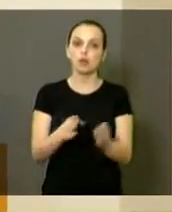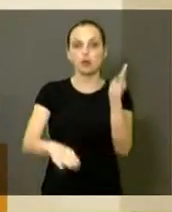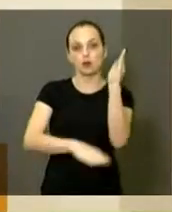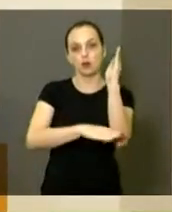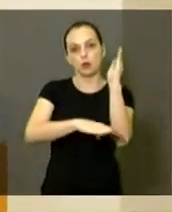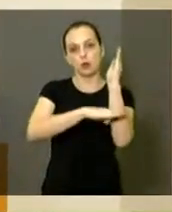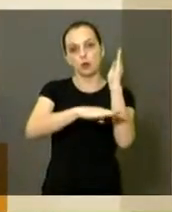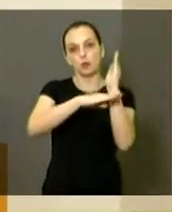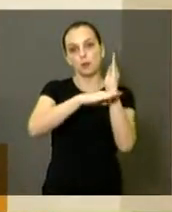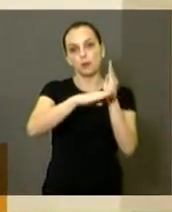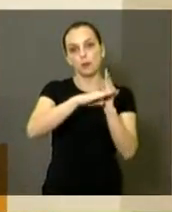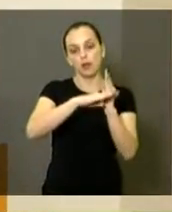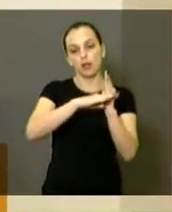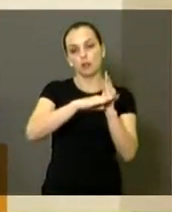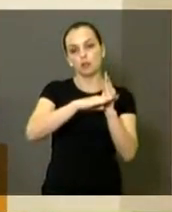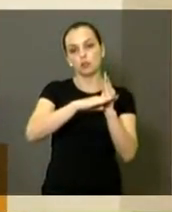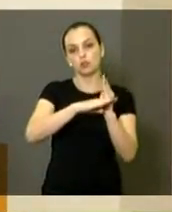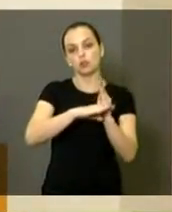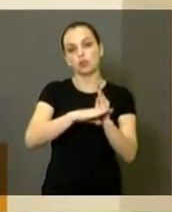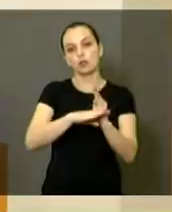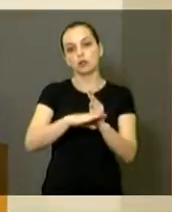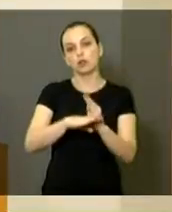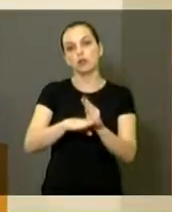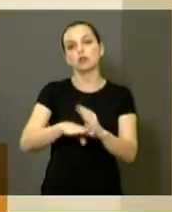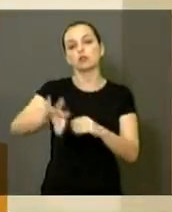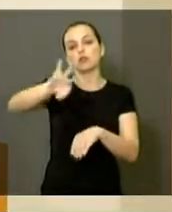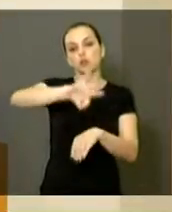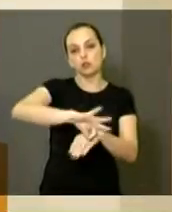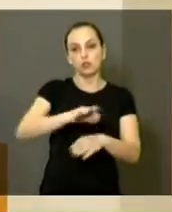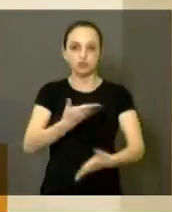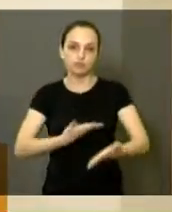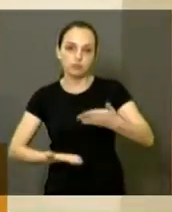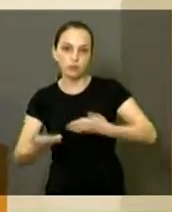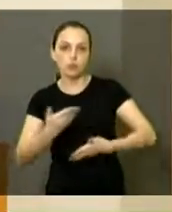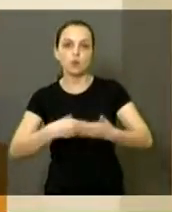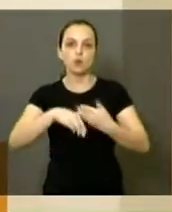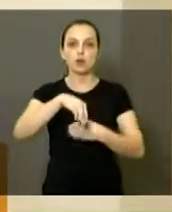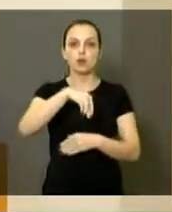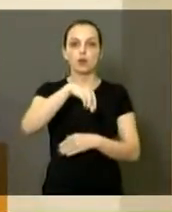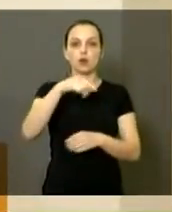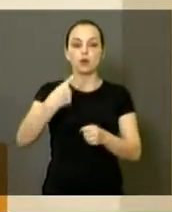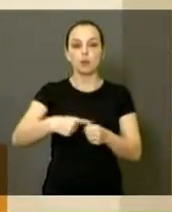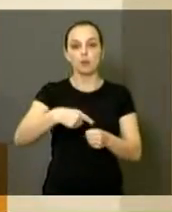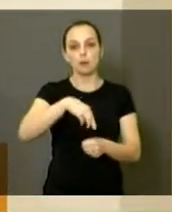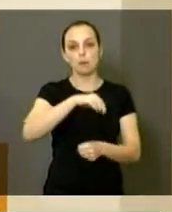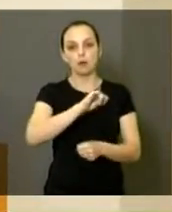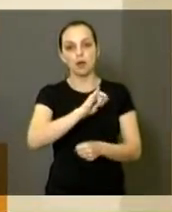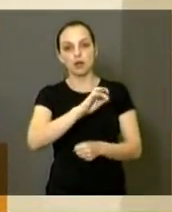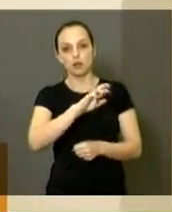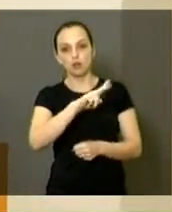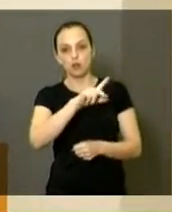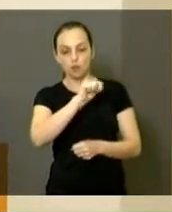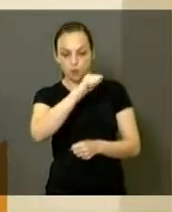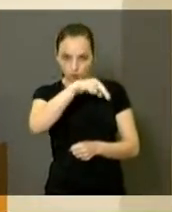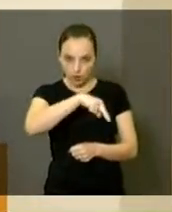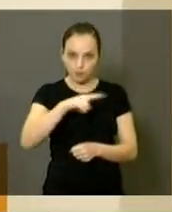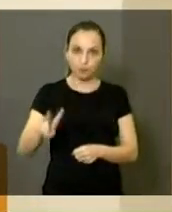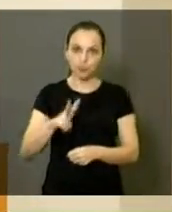de saúde e do centro de convivência no Jardim Marivã, que está parado faz muito tempo, no valor de